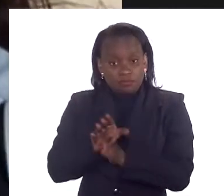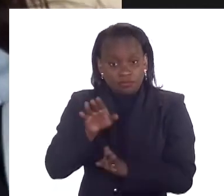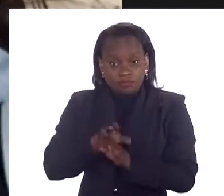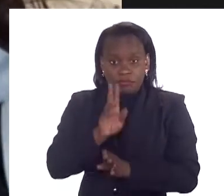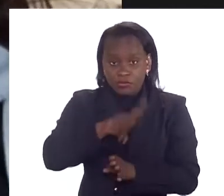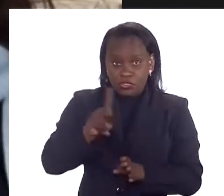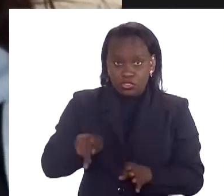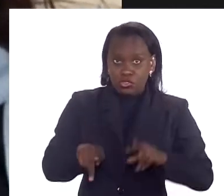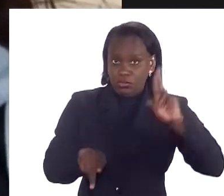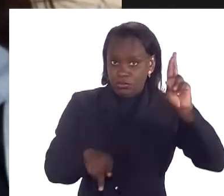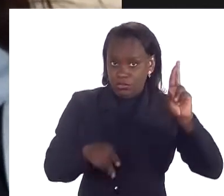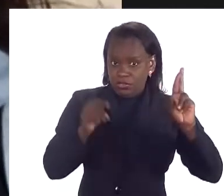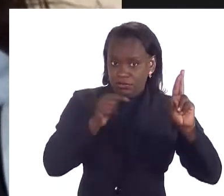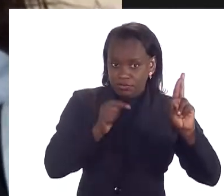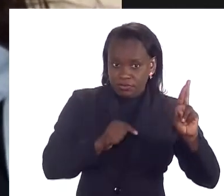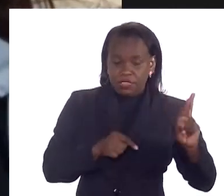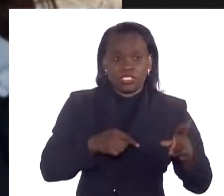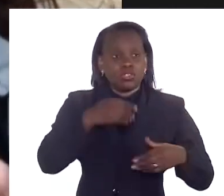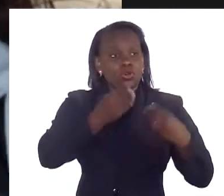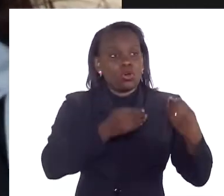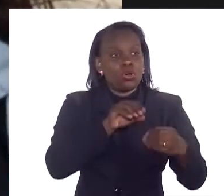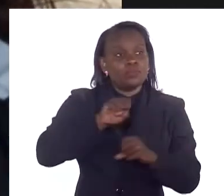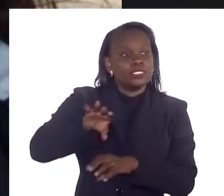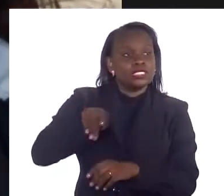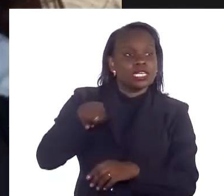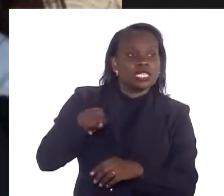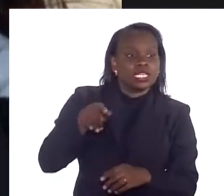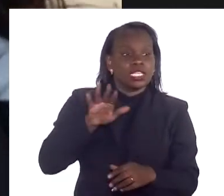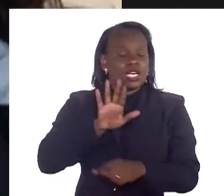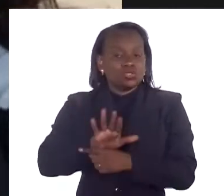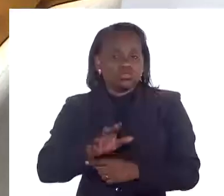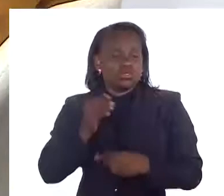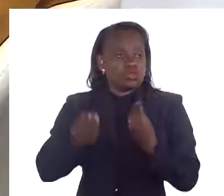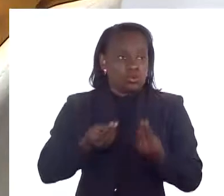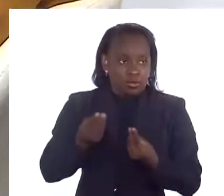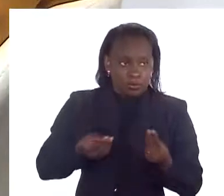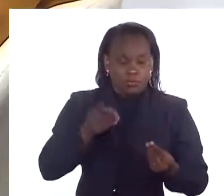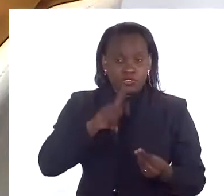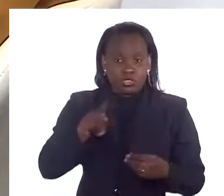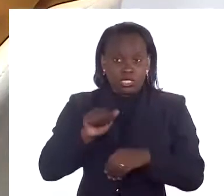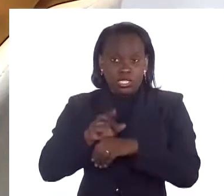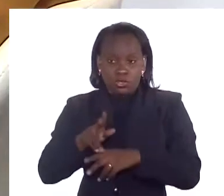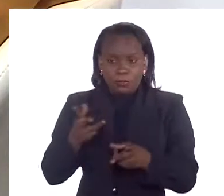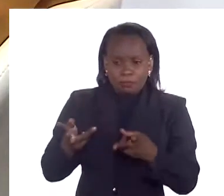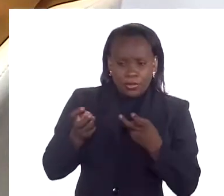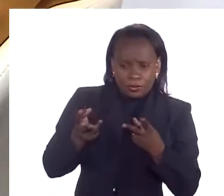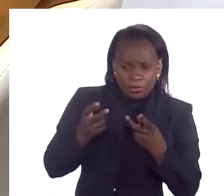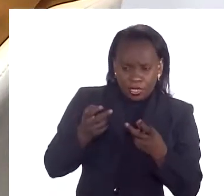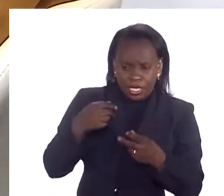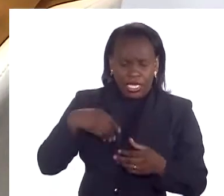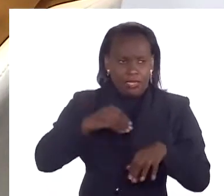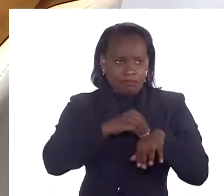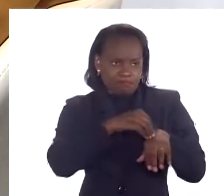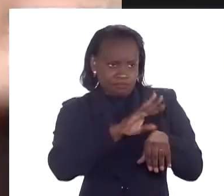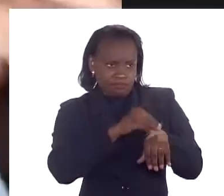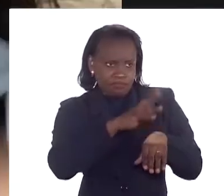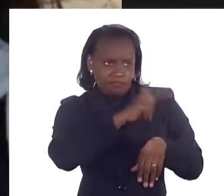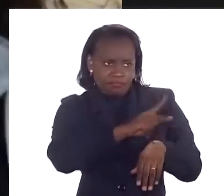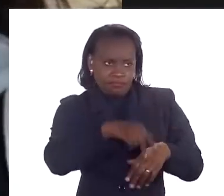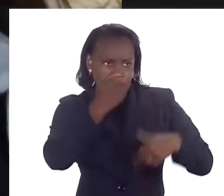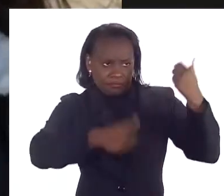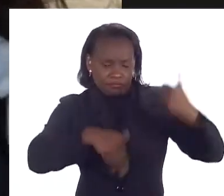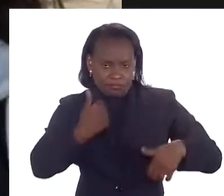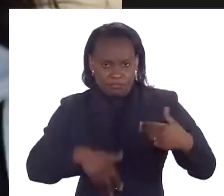também orientar ao professor regente a como lidar com essas questões que o professor de sala de recursos conseguiu perceber nesse